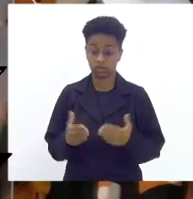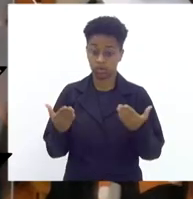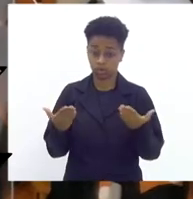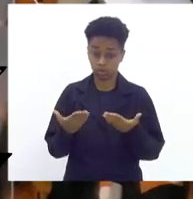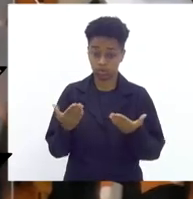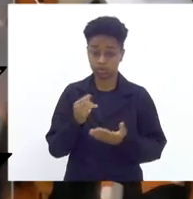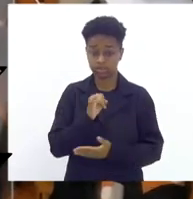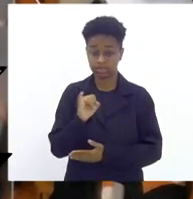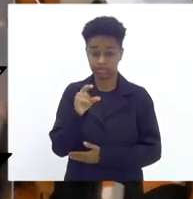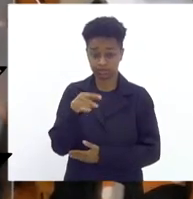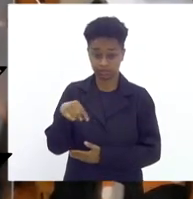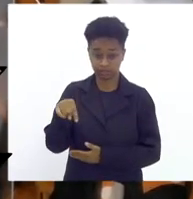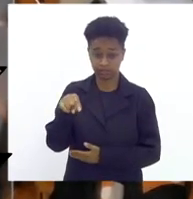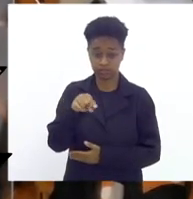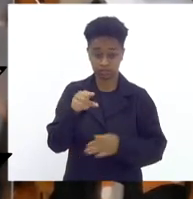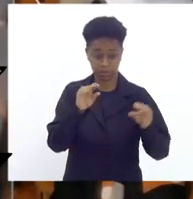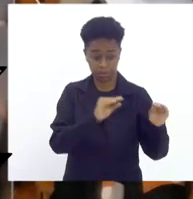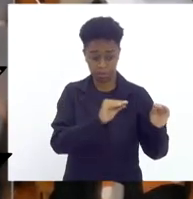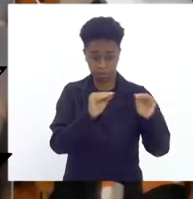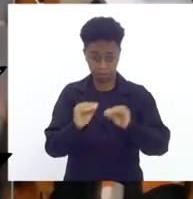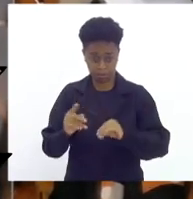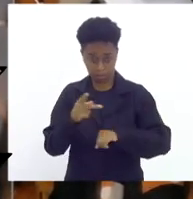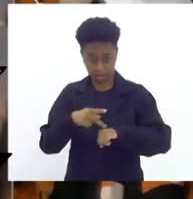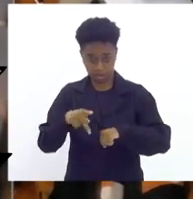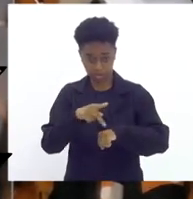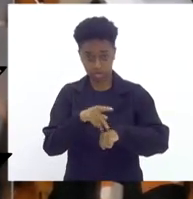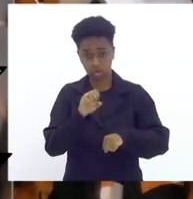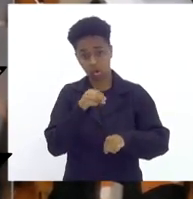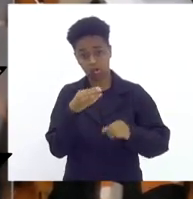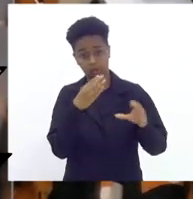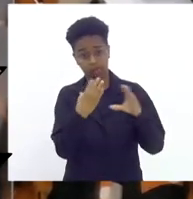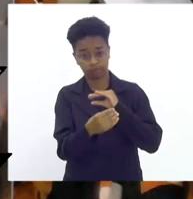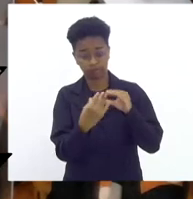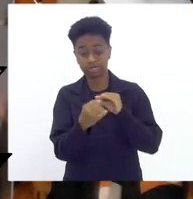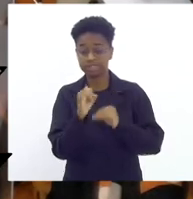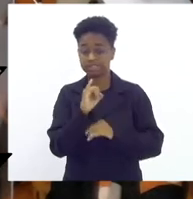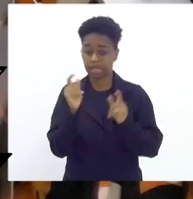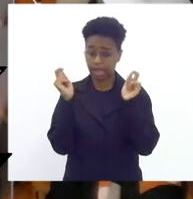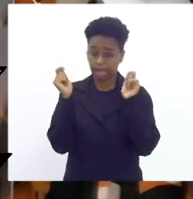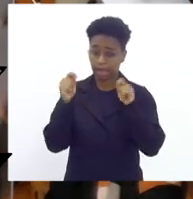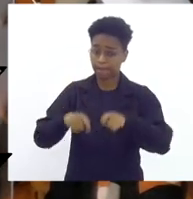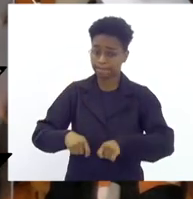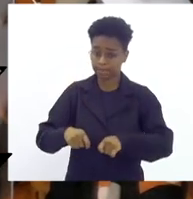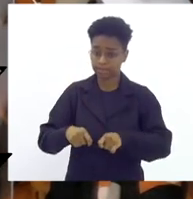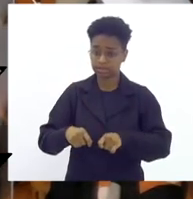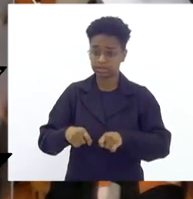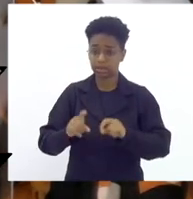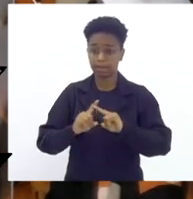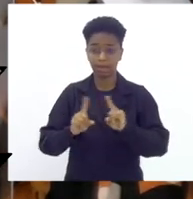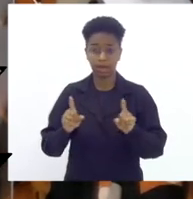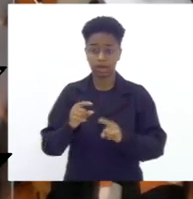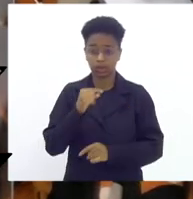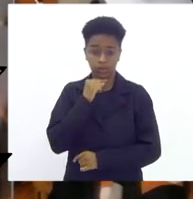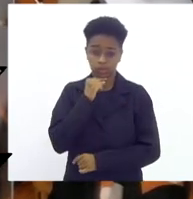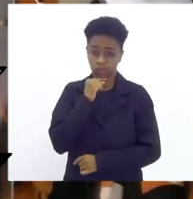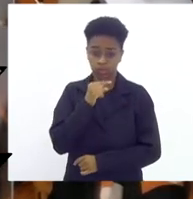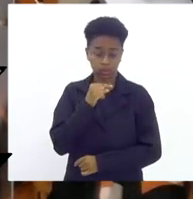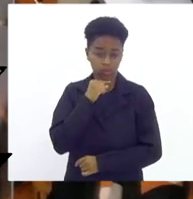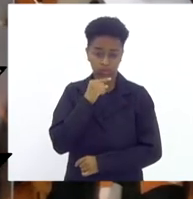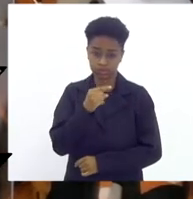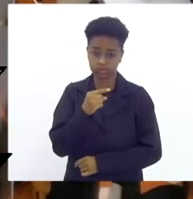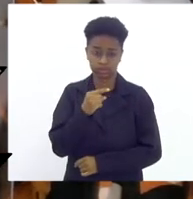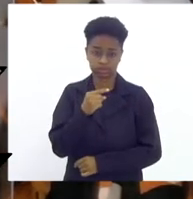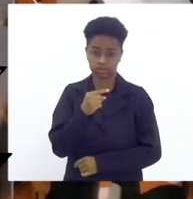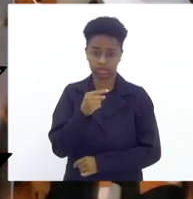é um imigrante refugiado mesmo você tem capacidade tem empresa que não vai contar para você